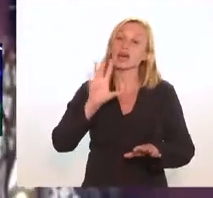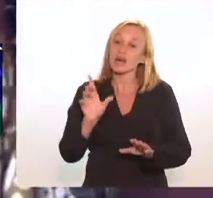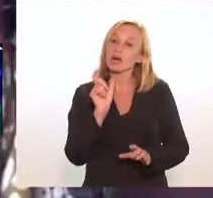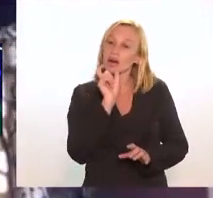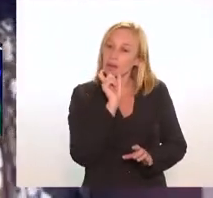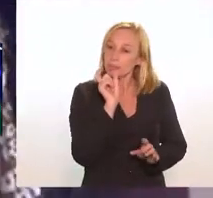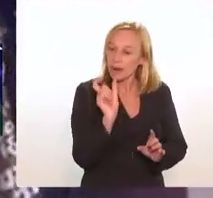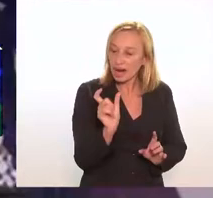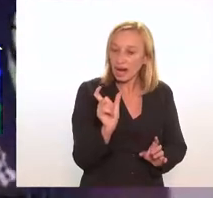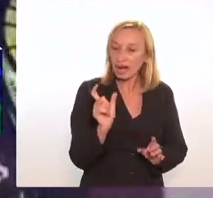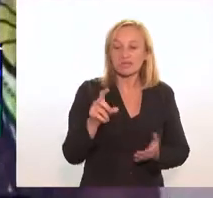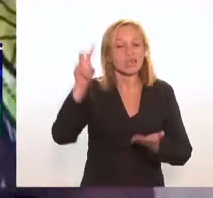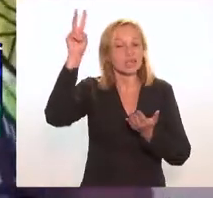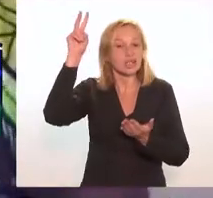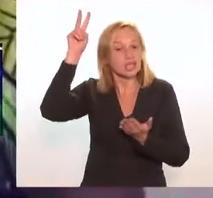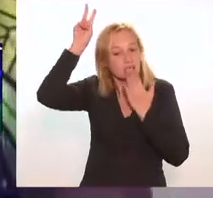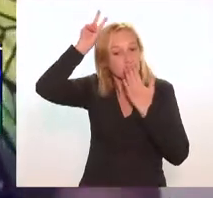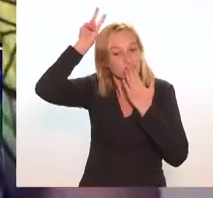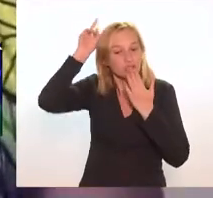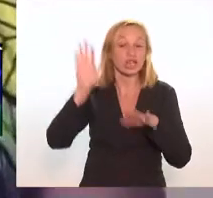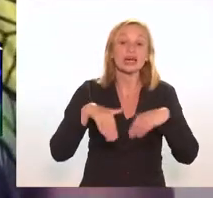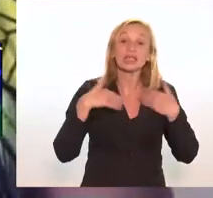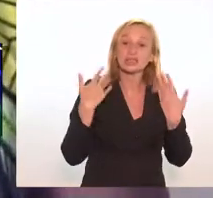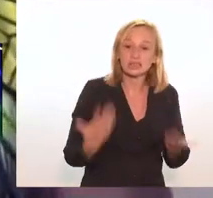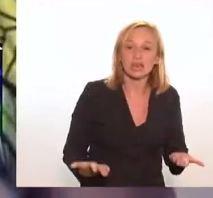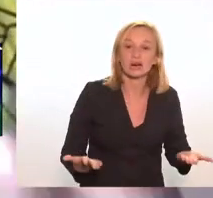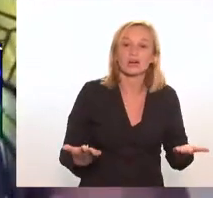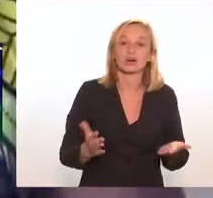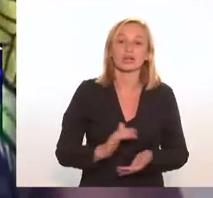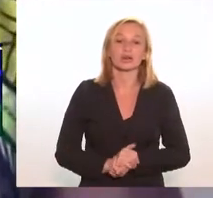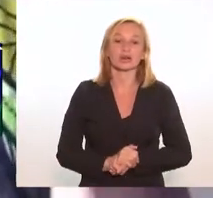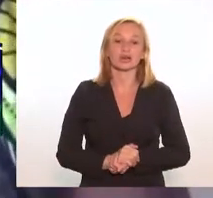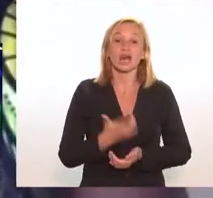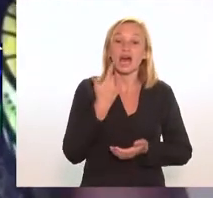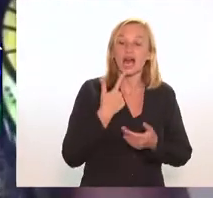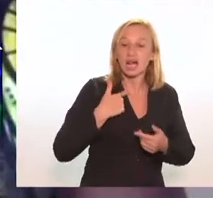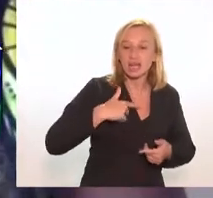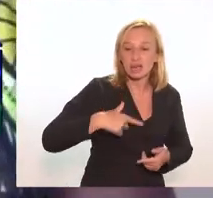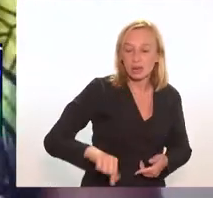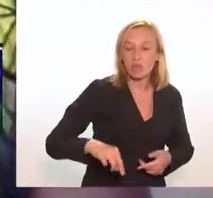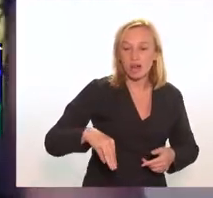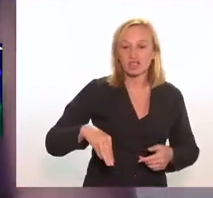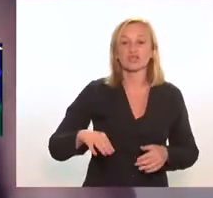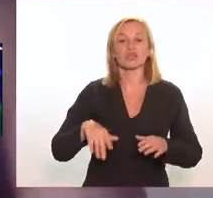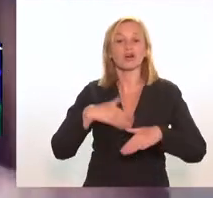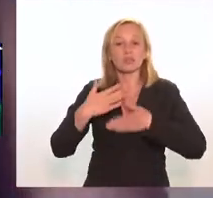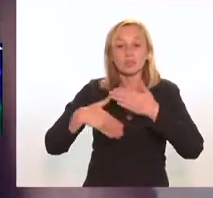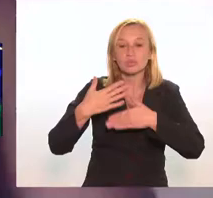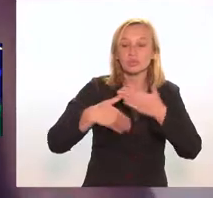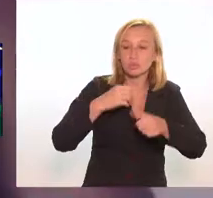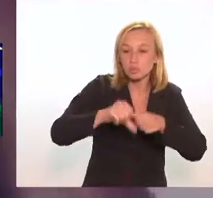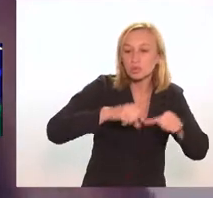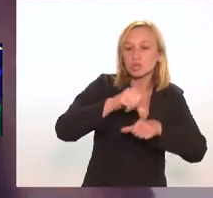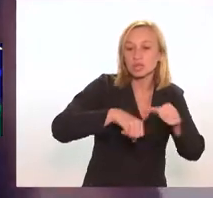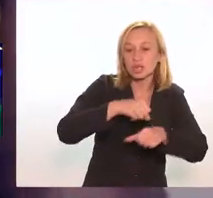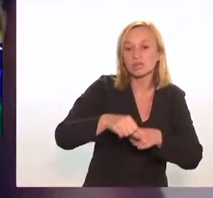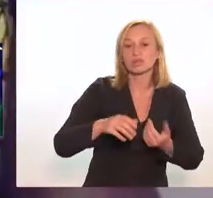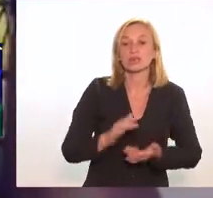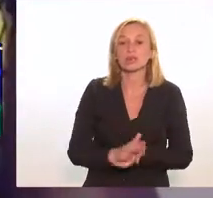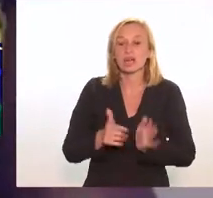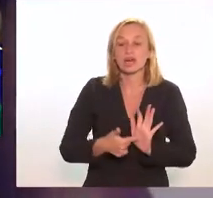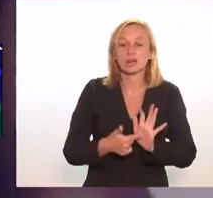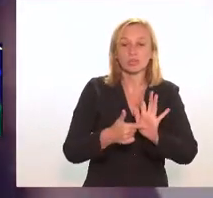origem indígena. Então, a linguagem ela vai mudando ao longo do tempo porque ela expressa